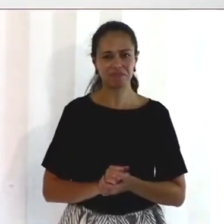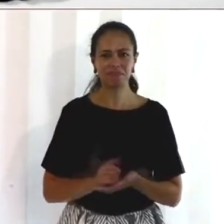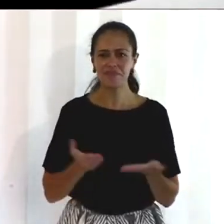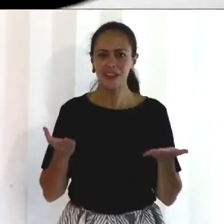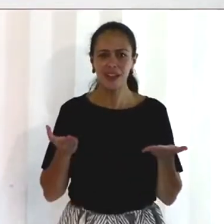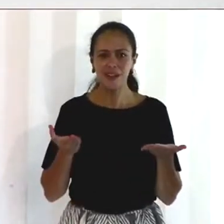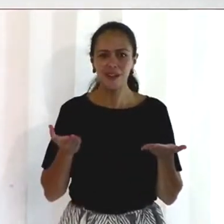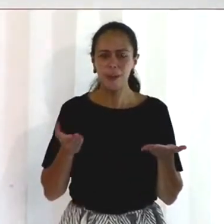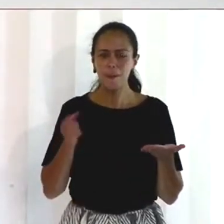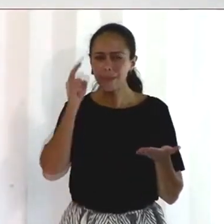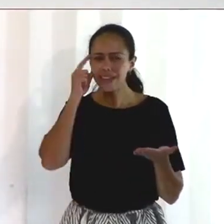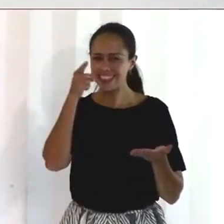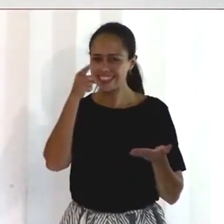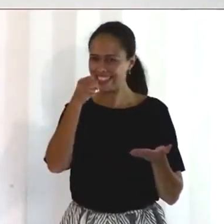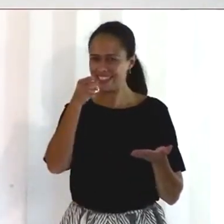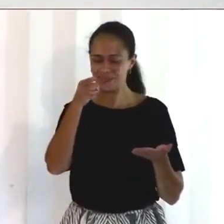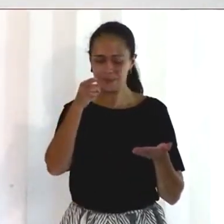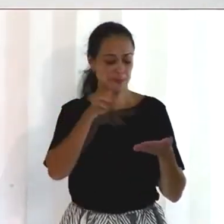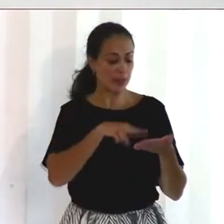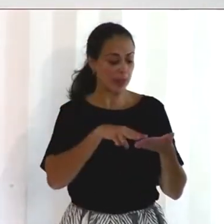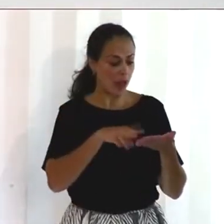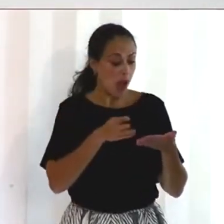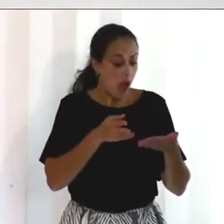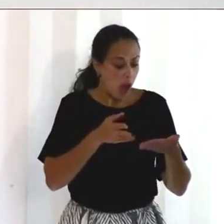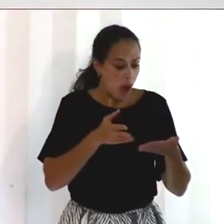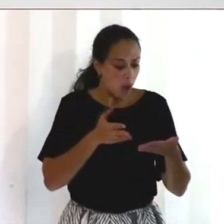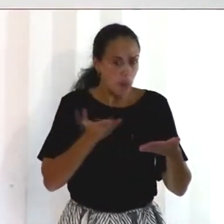alegria do cristão, porque